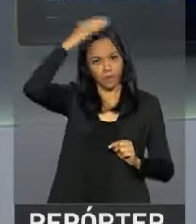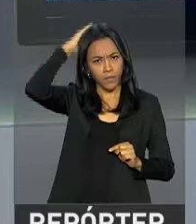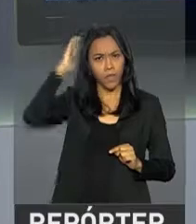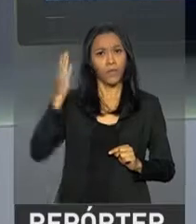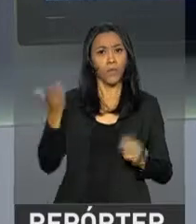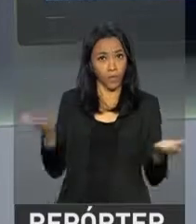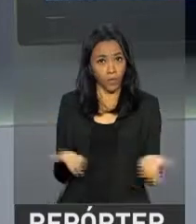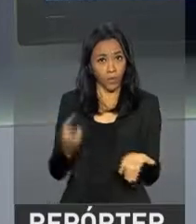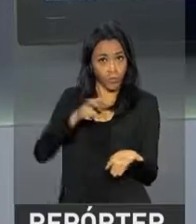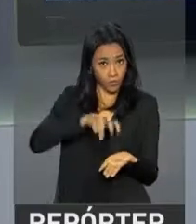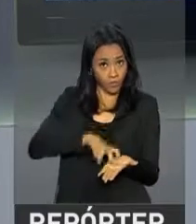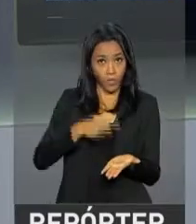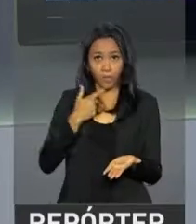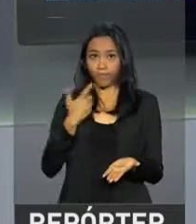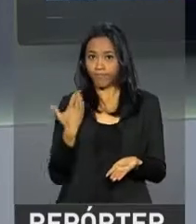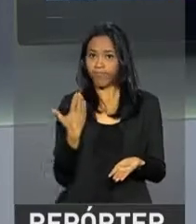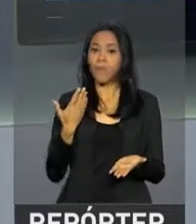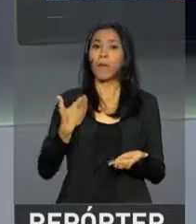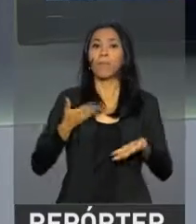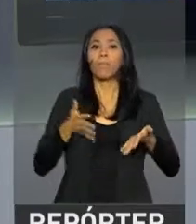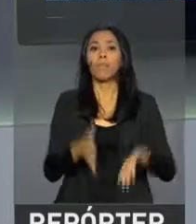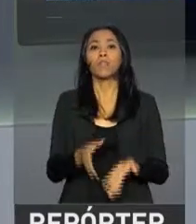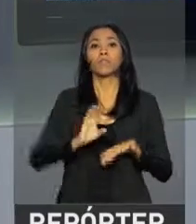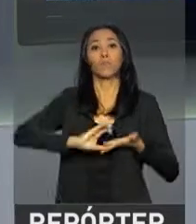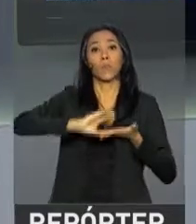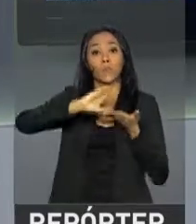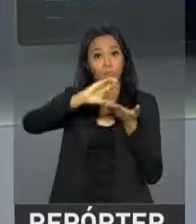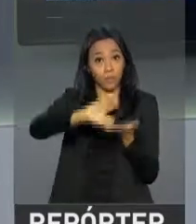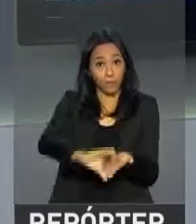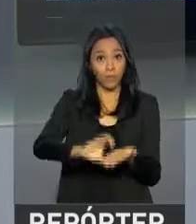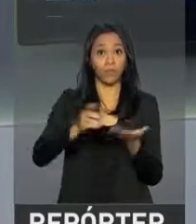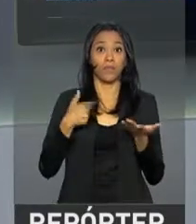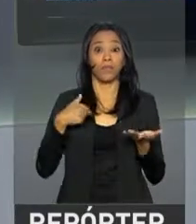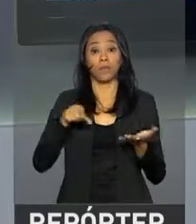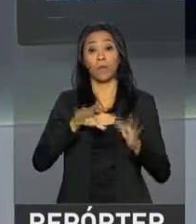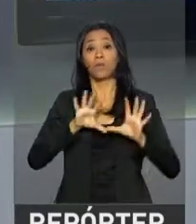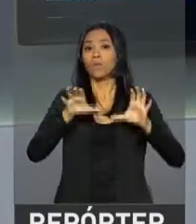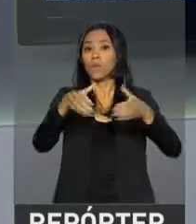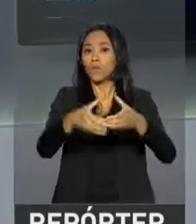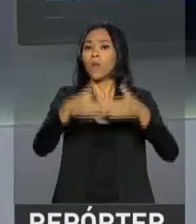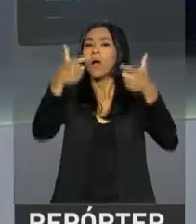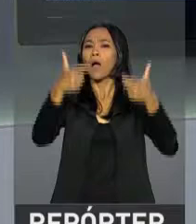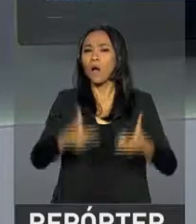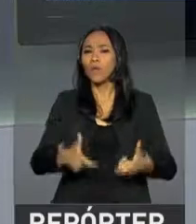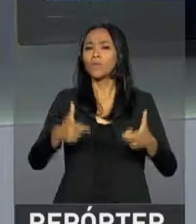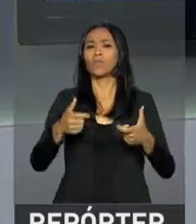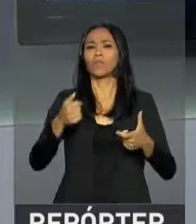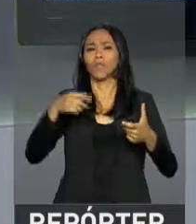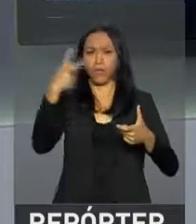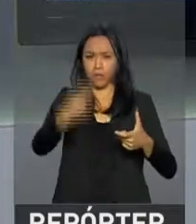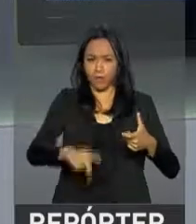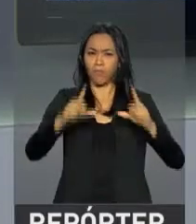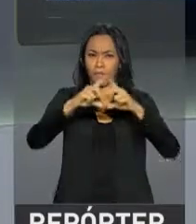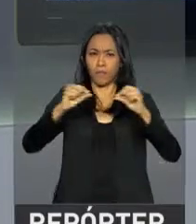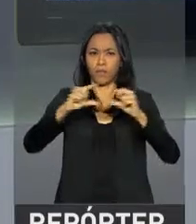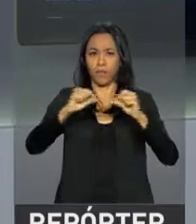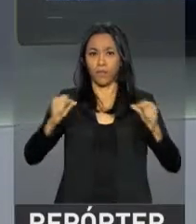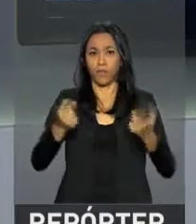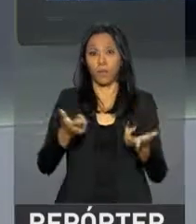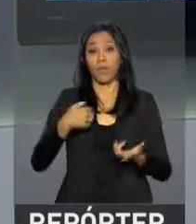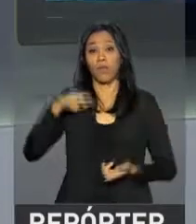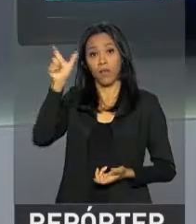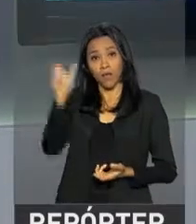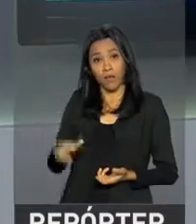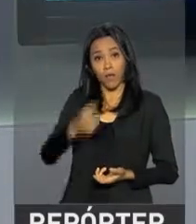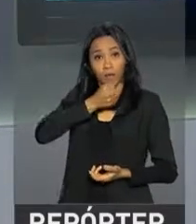uma reunião dos Conselhos da República e da Defesa Nacional. O encontro foi no Palácio da Alvorada, aqui em Brasília. A repórter